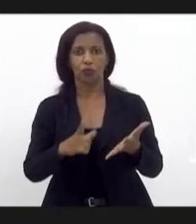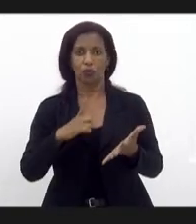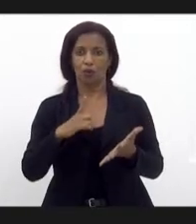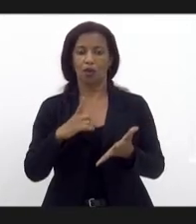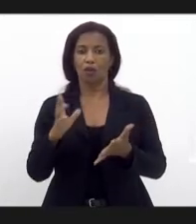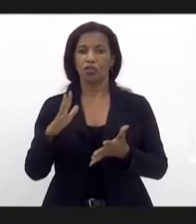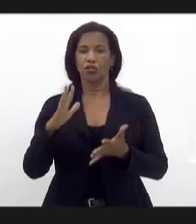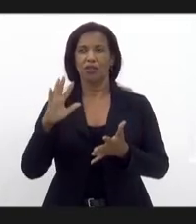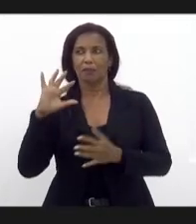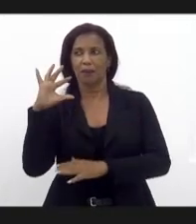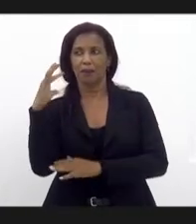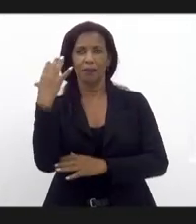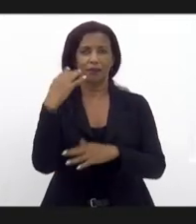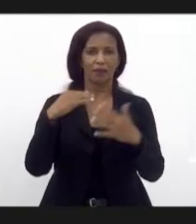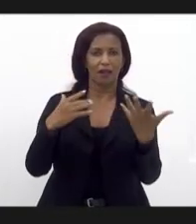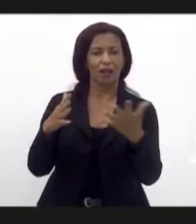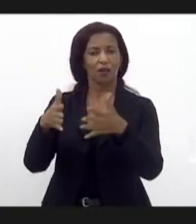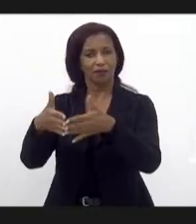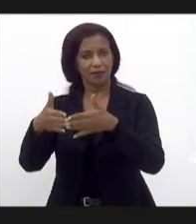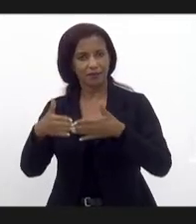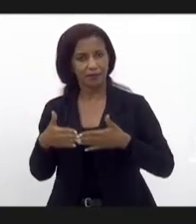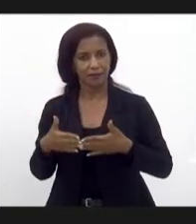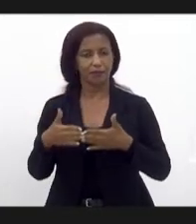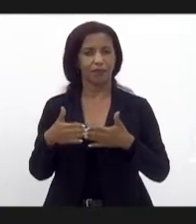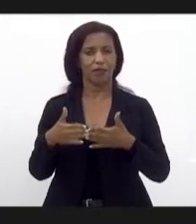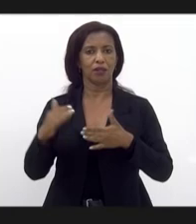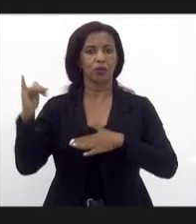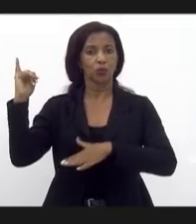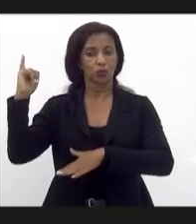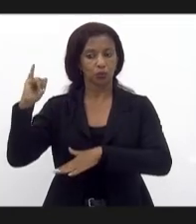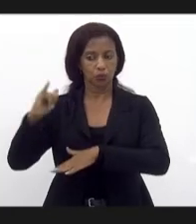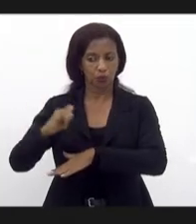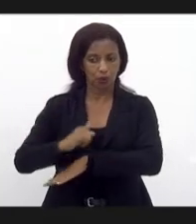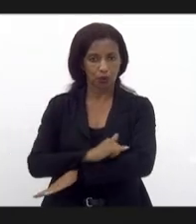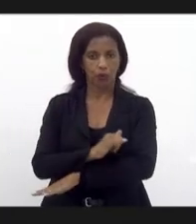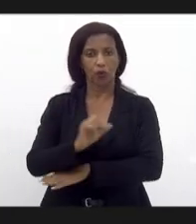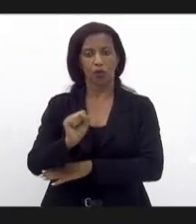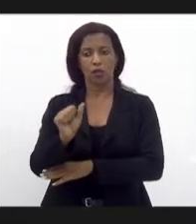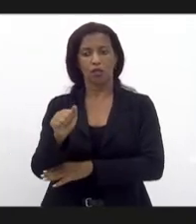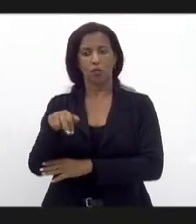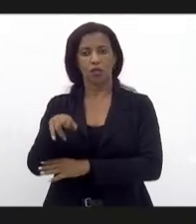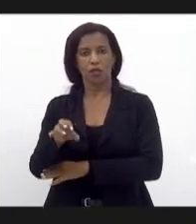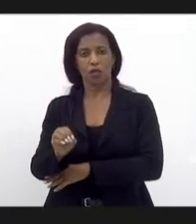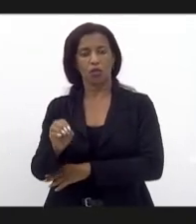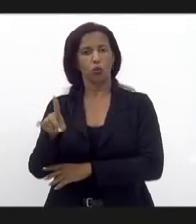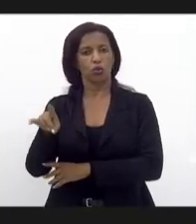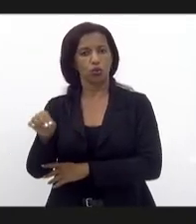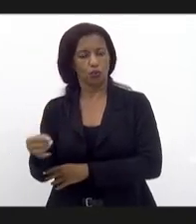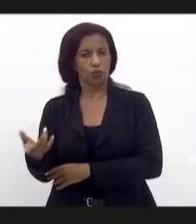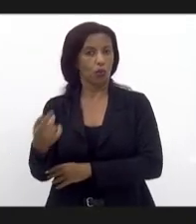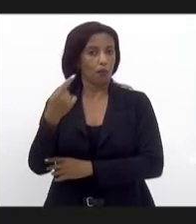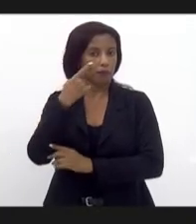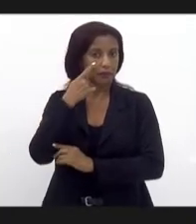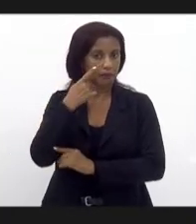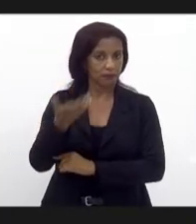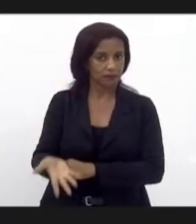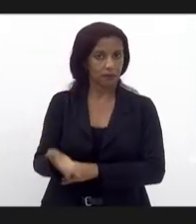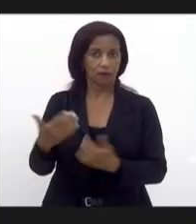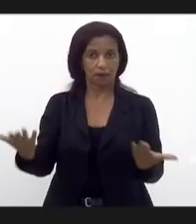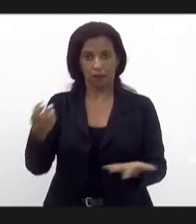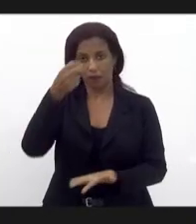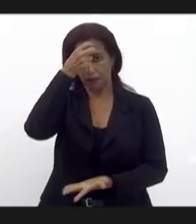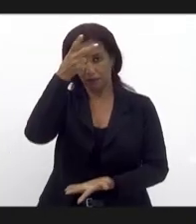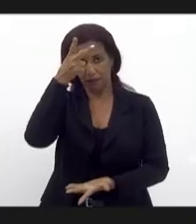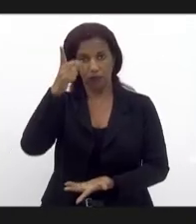questão ambiental de licenciamento frágil do Santos Dumont, que eventualmente o Estado principalmente precisa rever. Claro que a Prefeitura tem